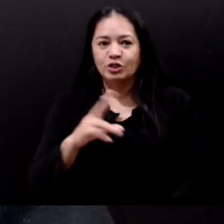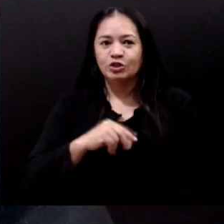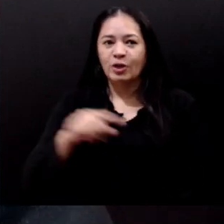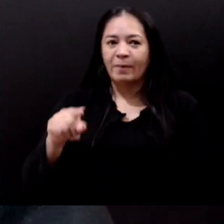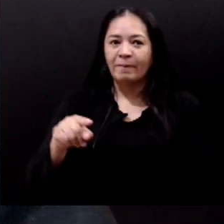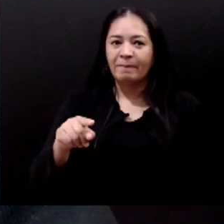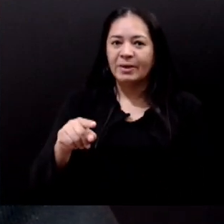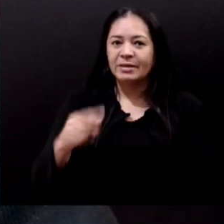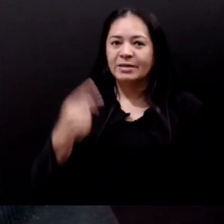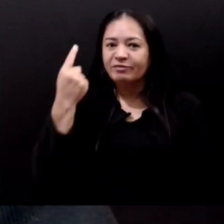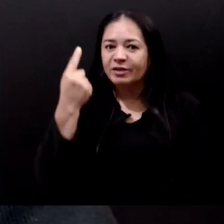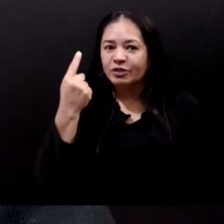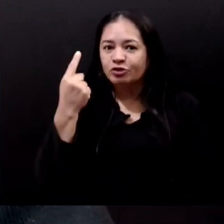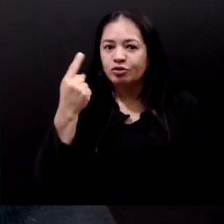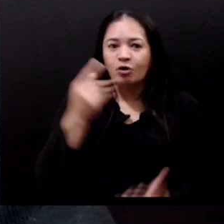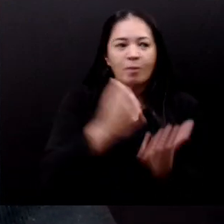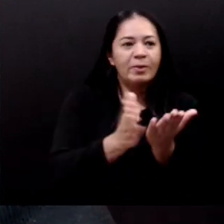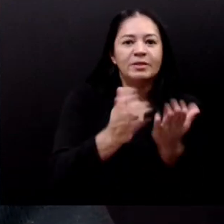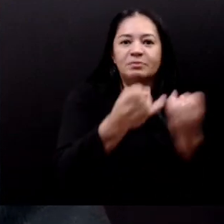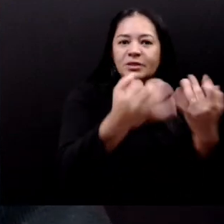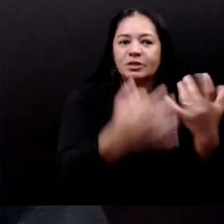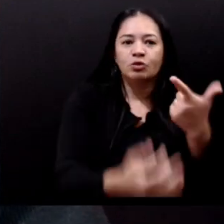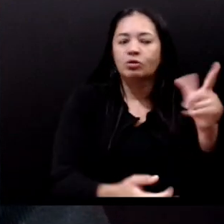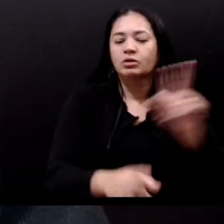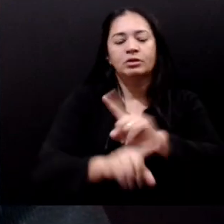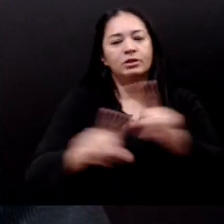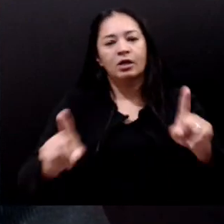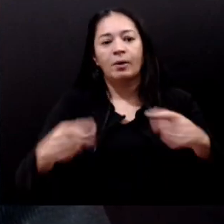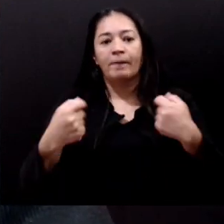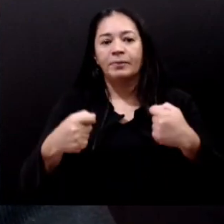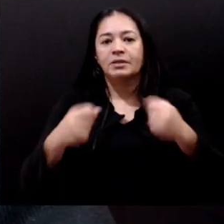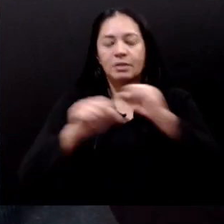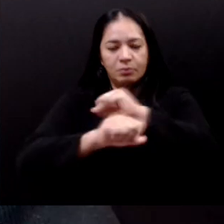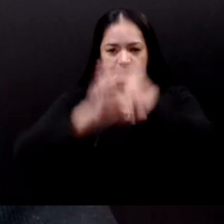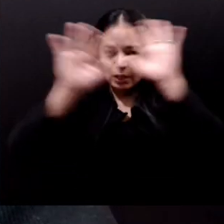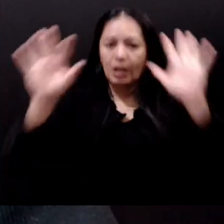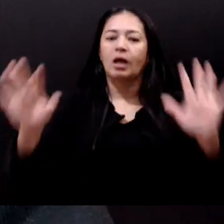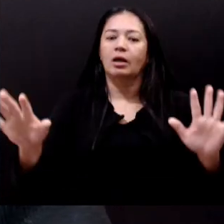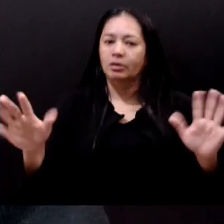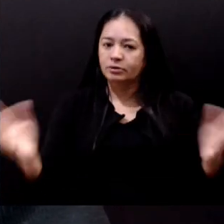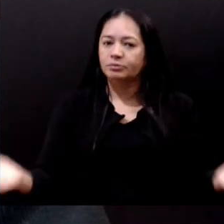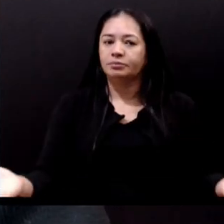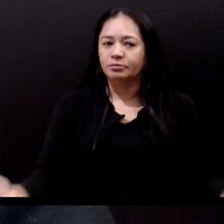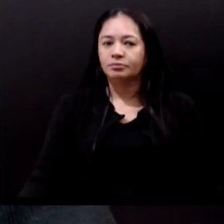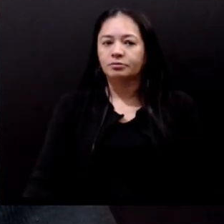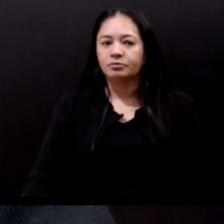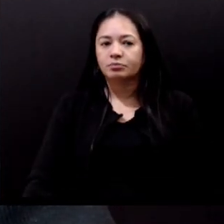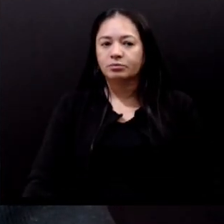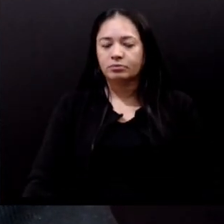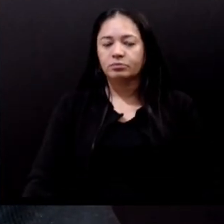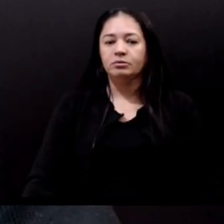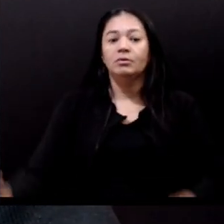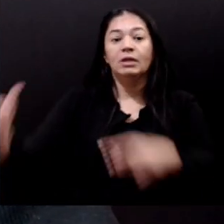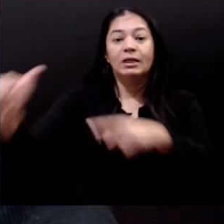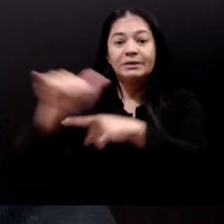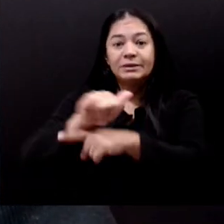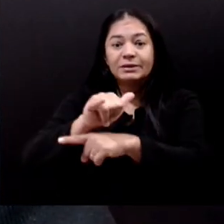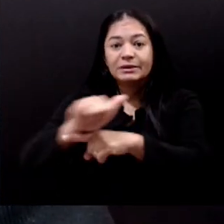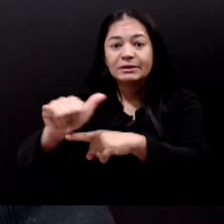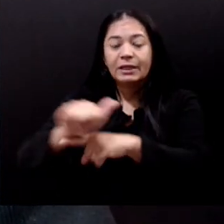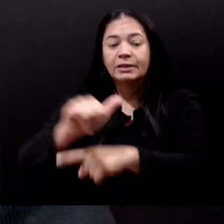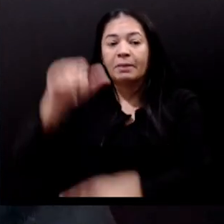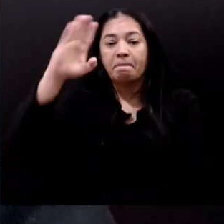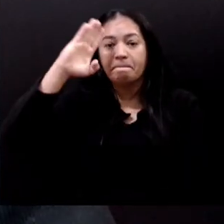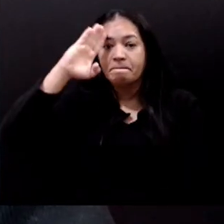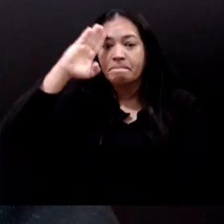de outra, né? Muito pelo contrário, né? Nós temos que ser mais claros sobre isso, né? Com técnicas, né? Mas principalmente trabalhando essa